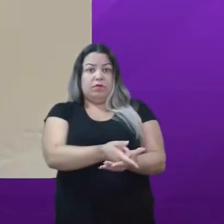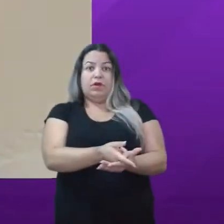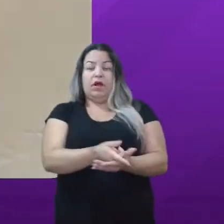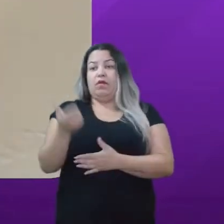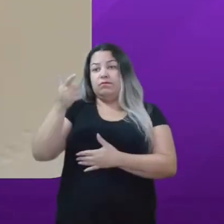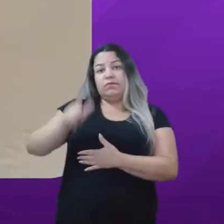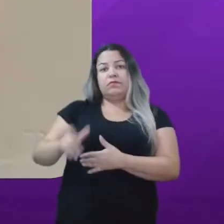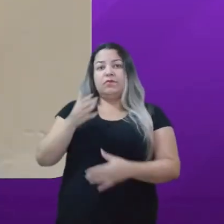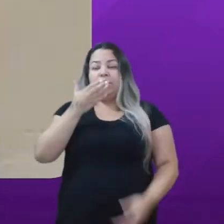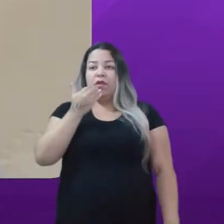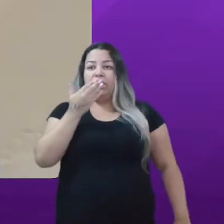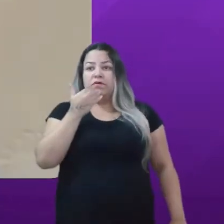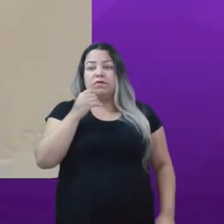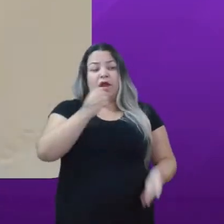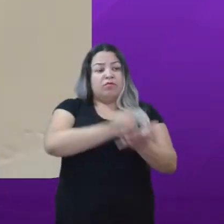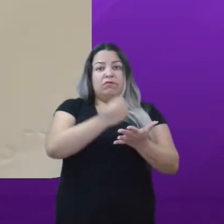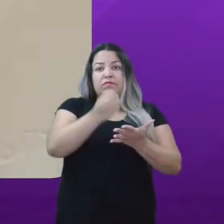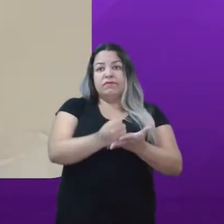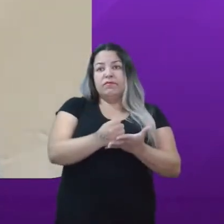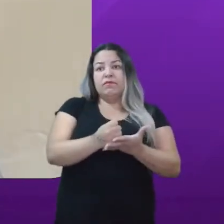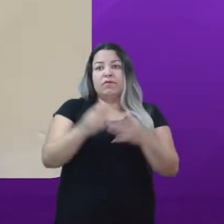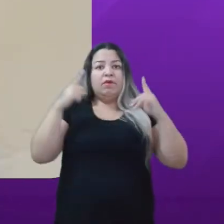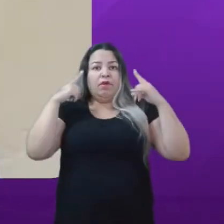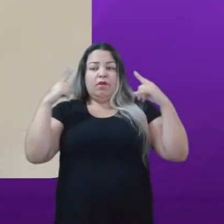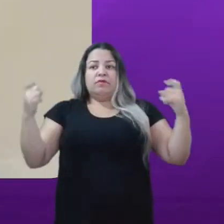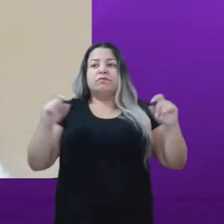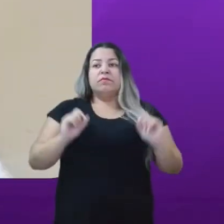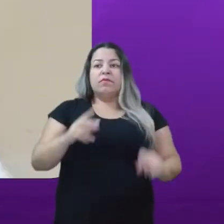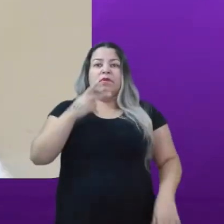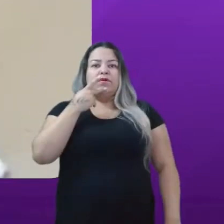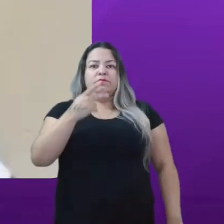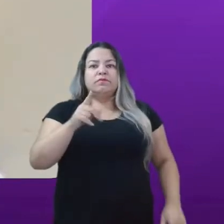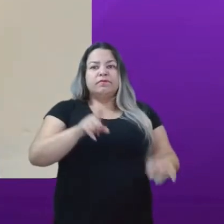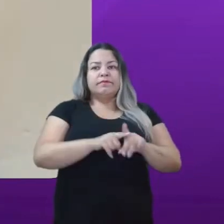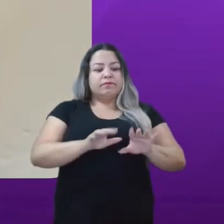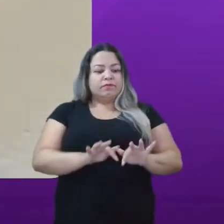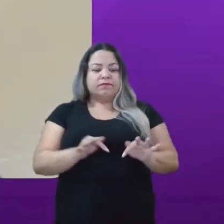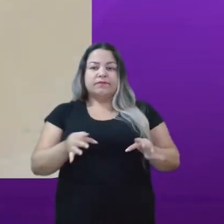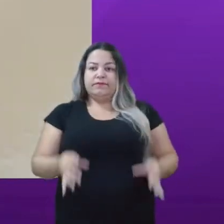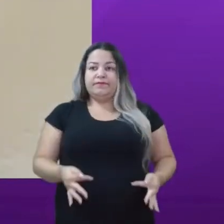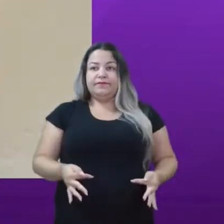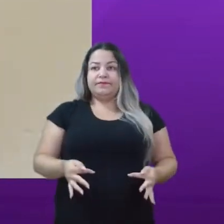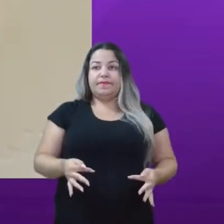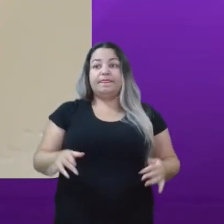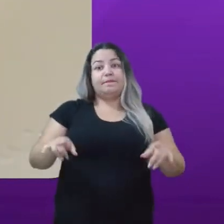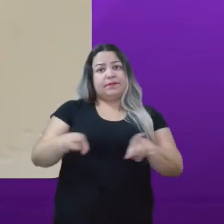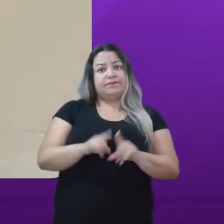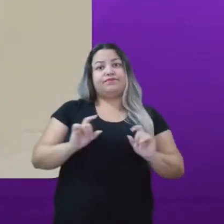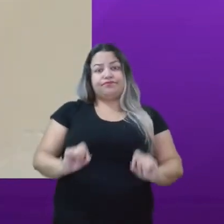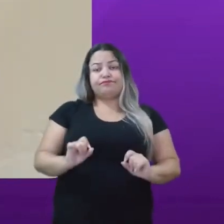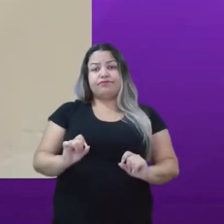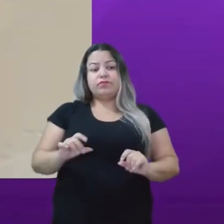a alimentação, eu vou contratar o carro-som, isso falando, assim, grosso modo, das coisas mais simples, tá? Então a gente tem a ver produção cultural